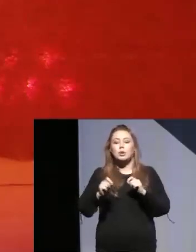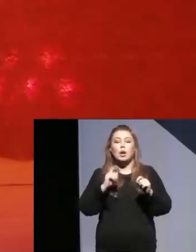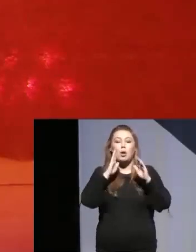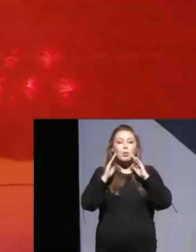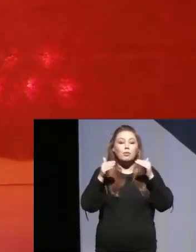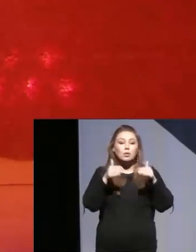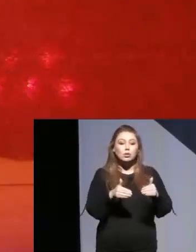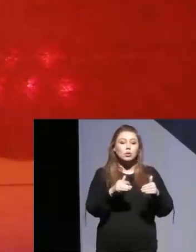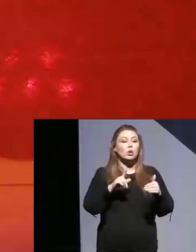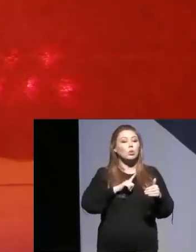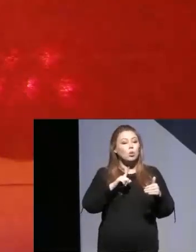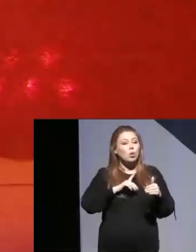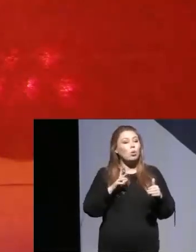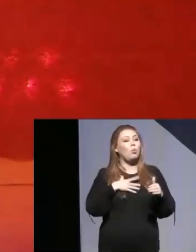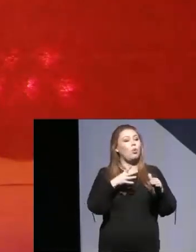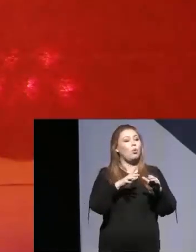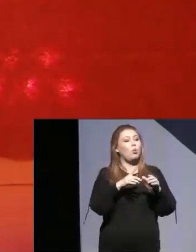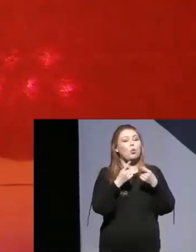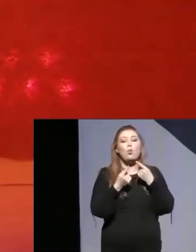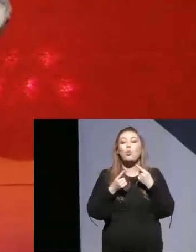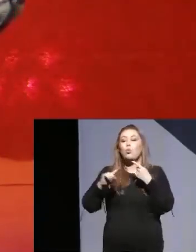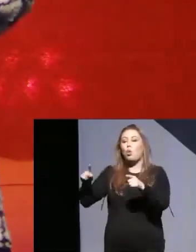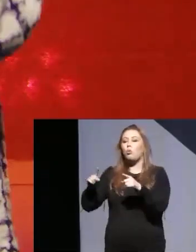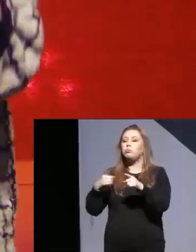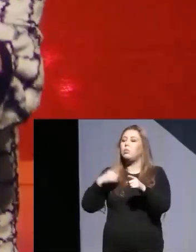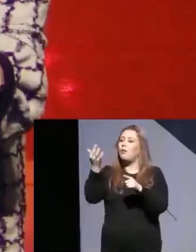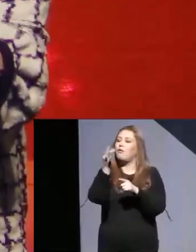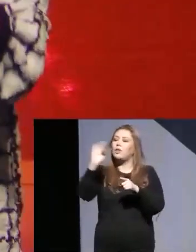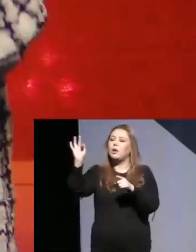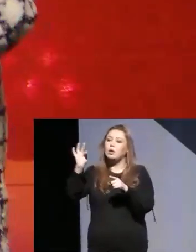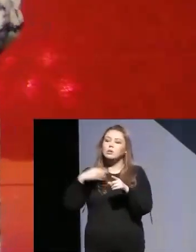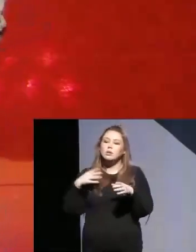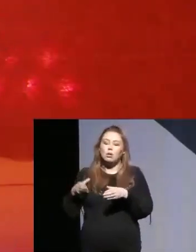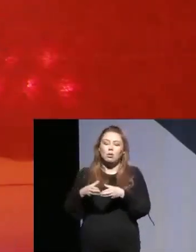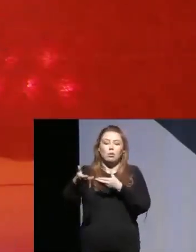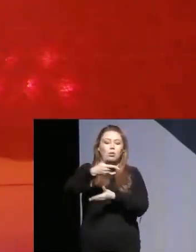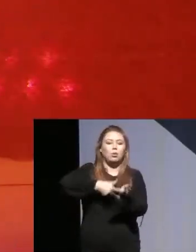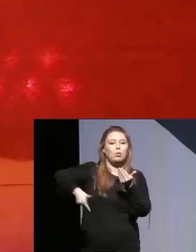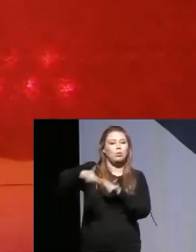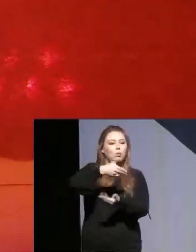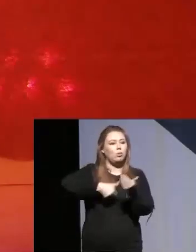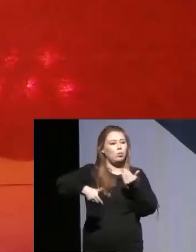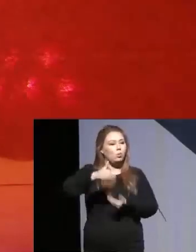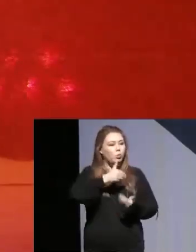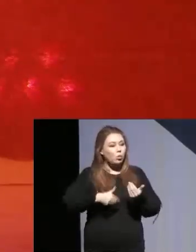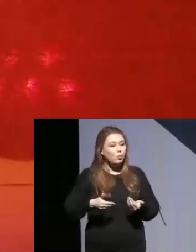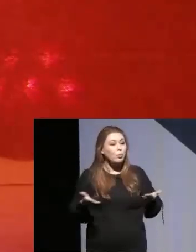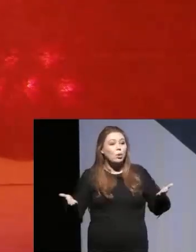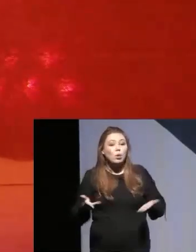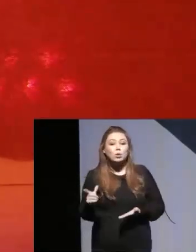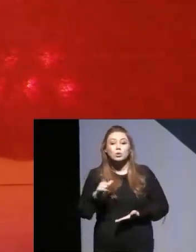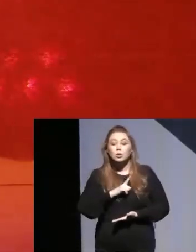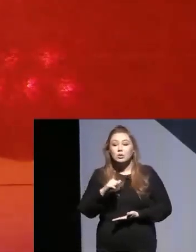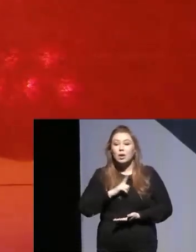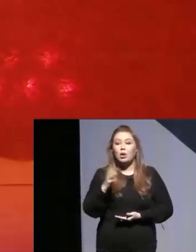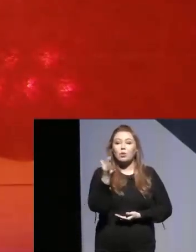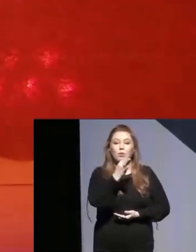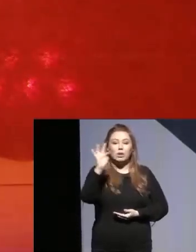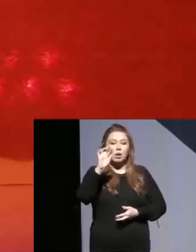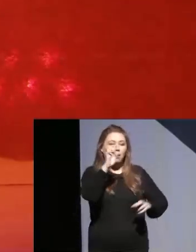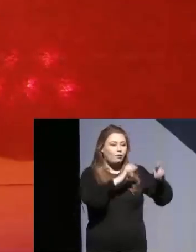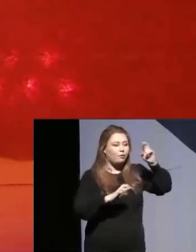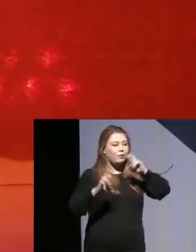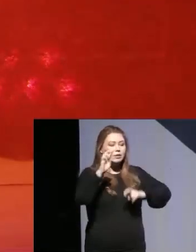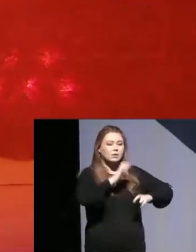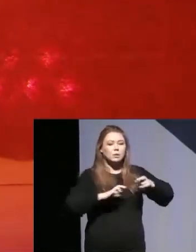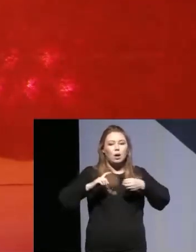Federativo, contra o federalismo fiscal cooperativo. Hoje a gente tem efetivamente um federalismo fiscal